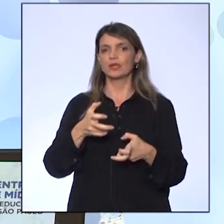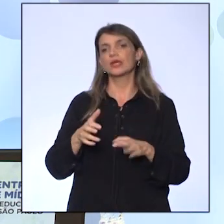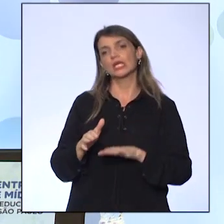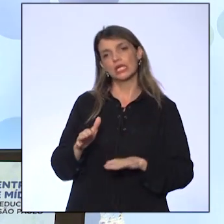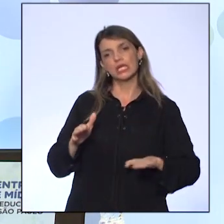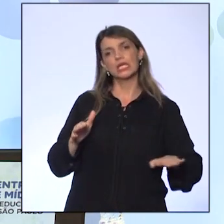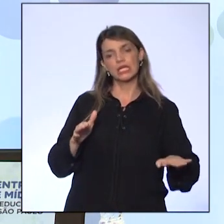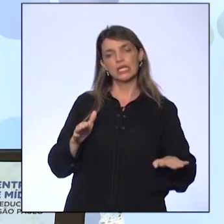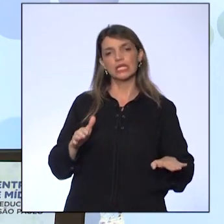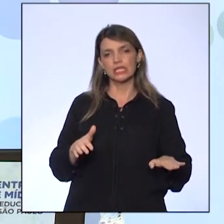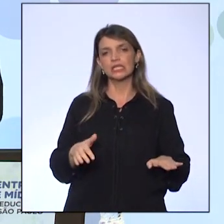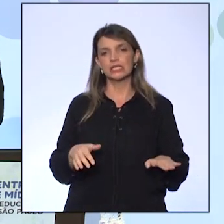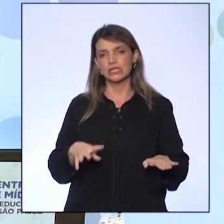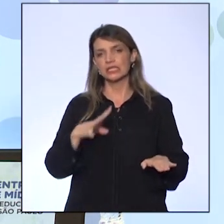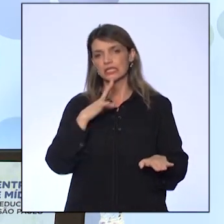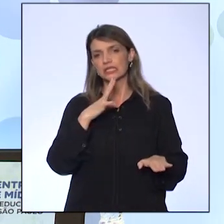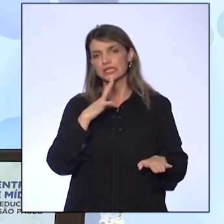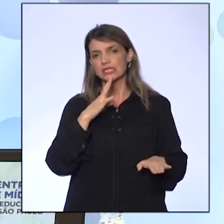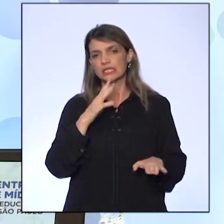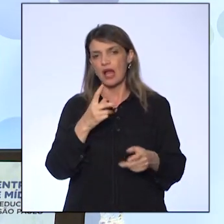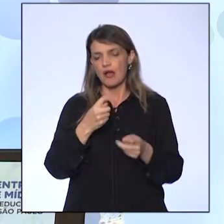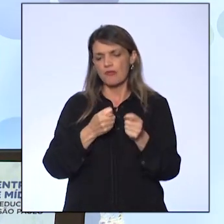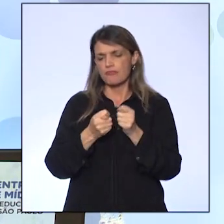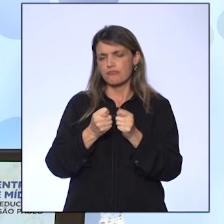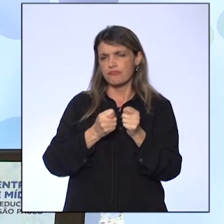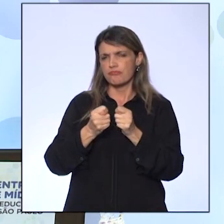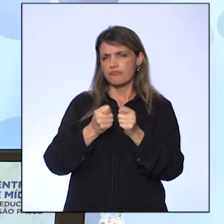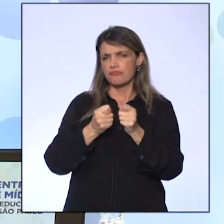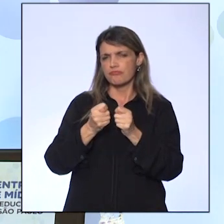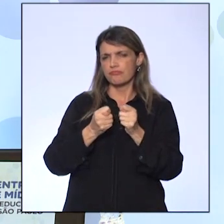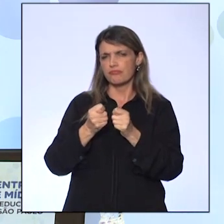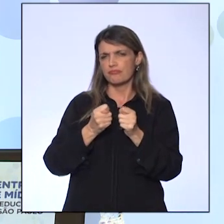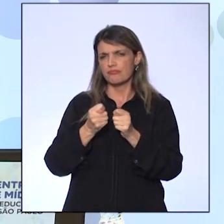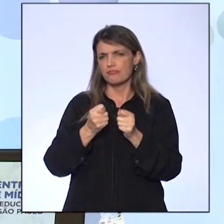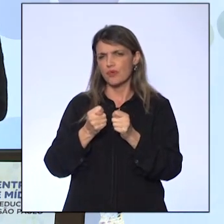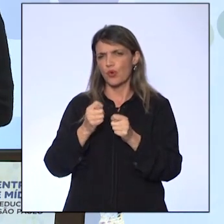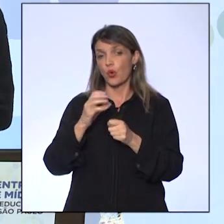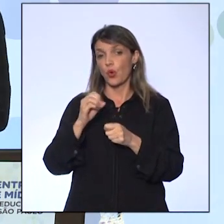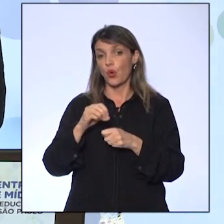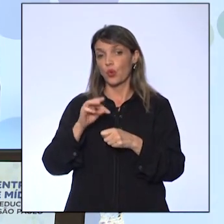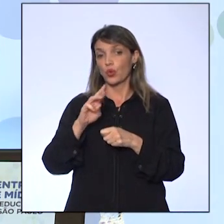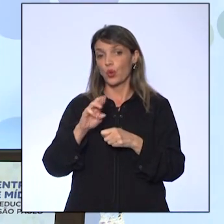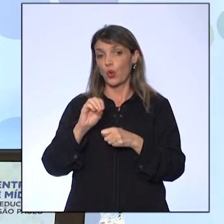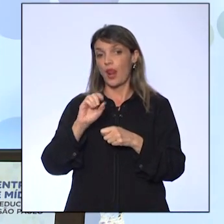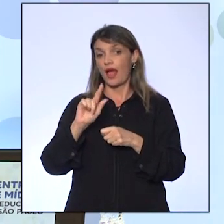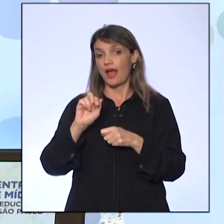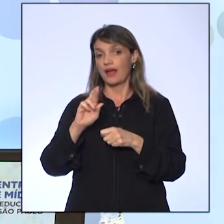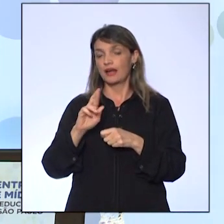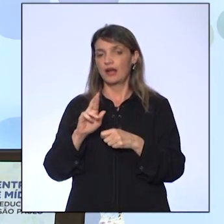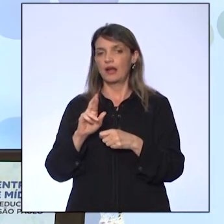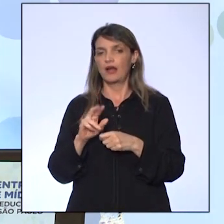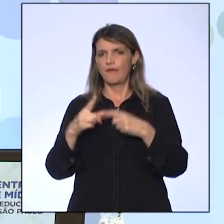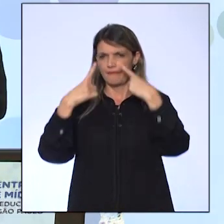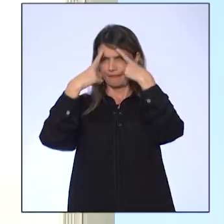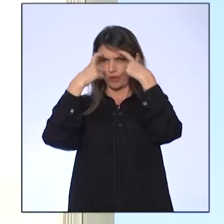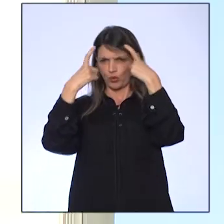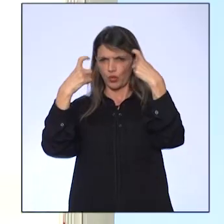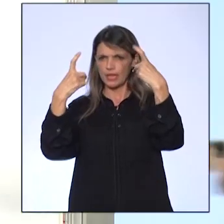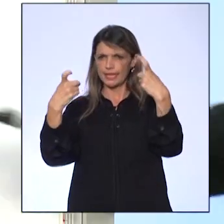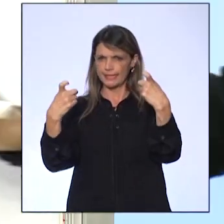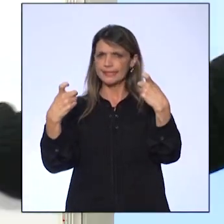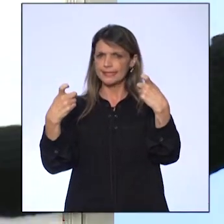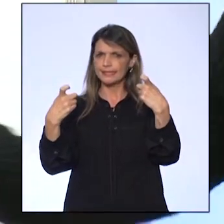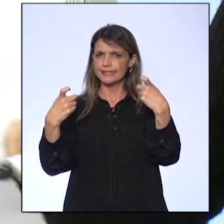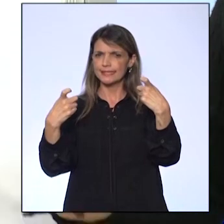é um termo muito conhecido. Control, olha a raiz da palavra. Controlar. Violence,